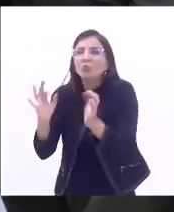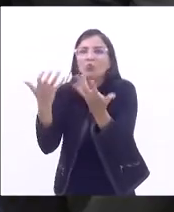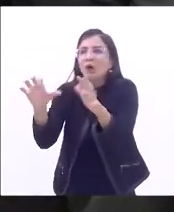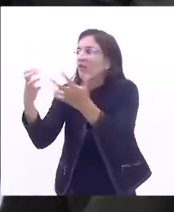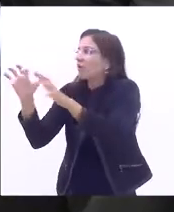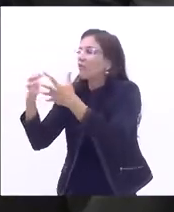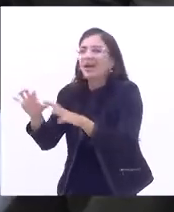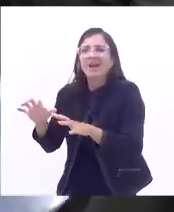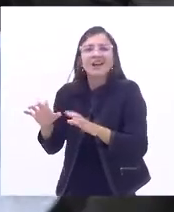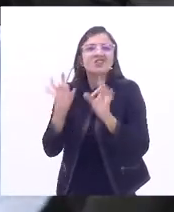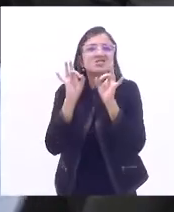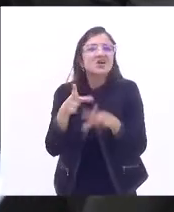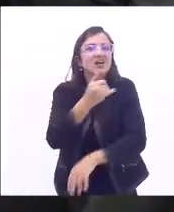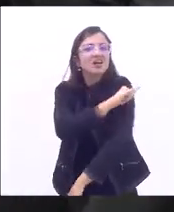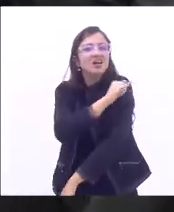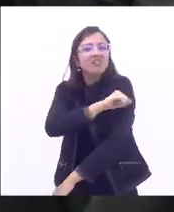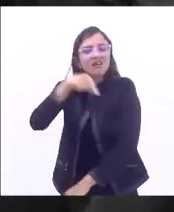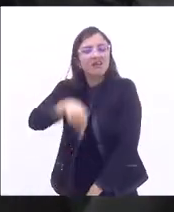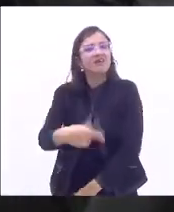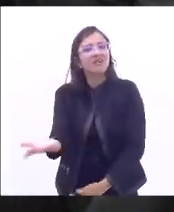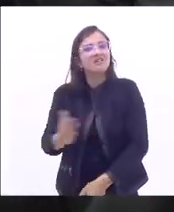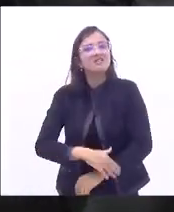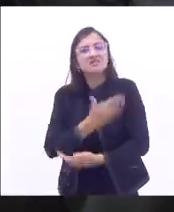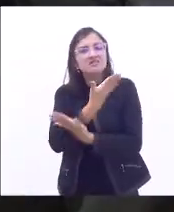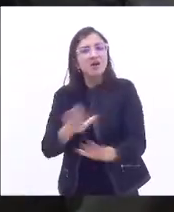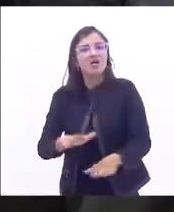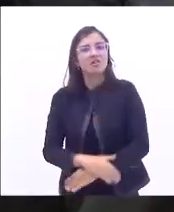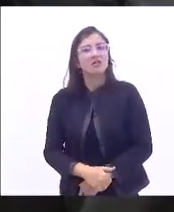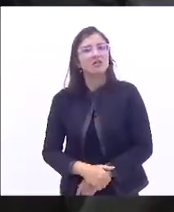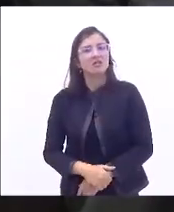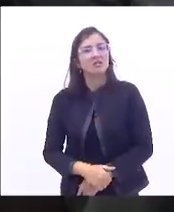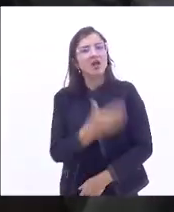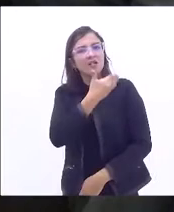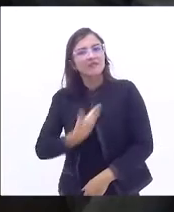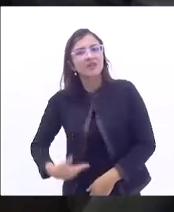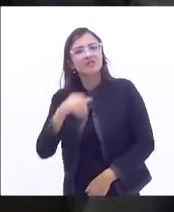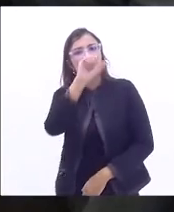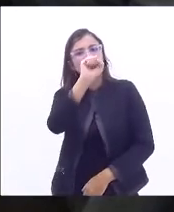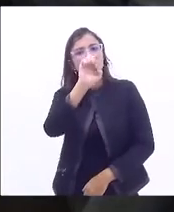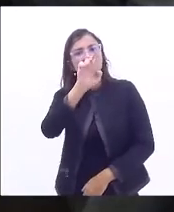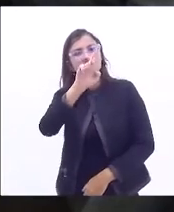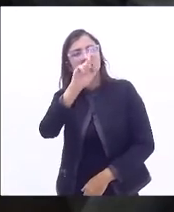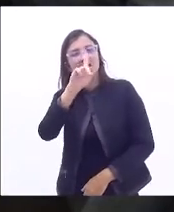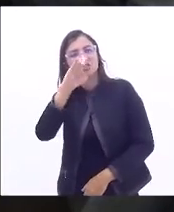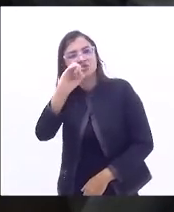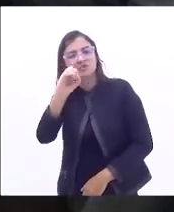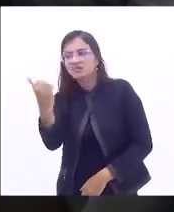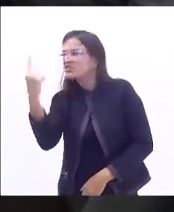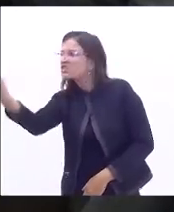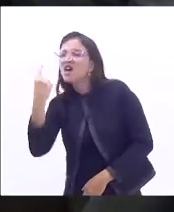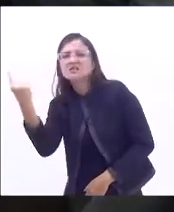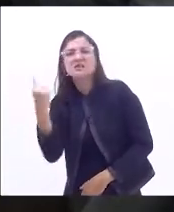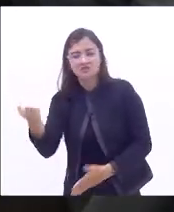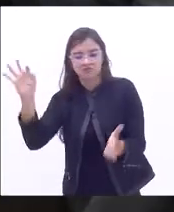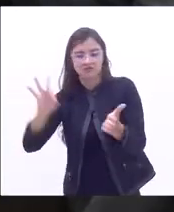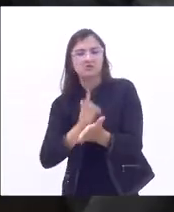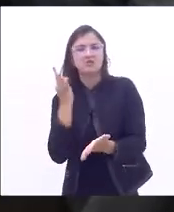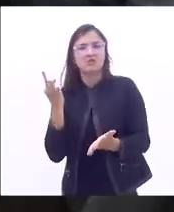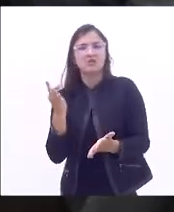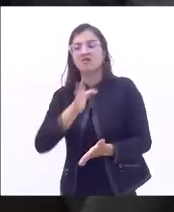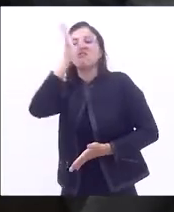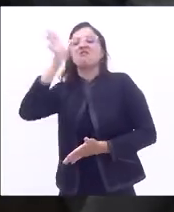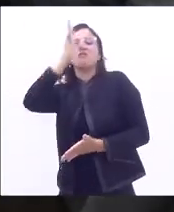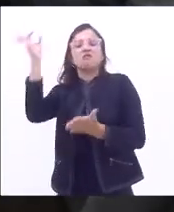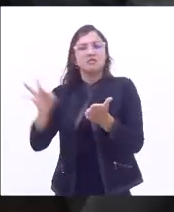Rio de Janeiro, só o governador Sérgio Cabral. E foi ele sozinho que assinou um ato de repercussão geral, assumindo a